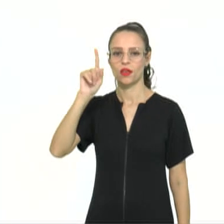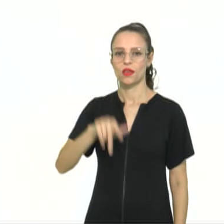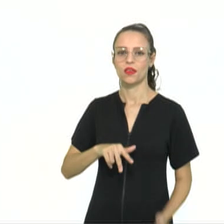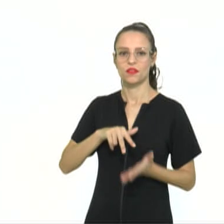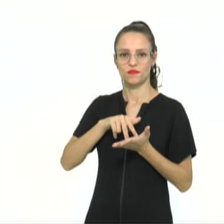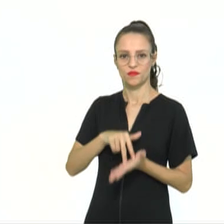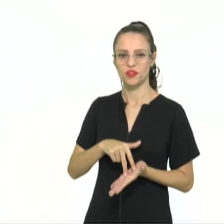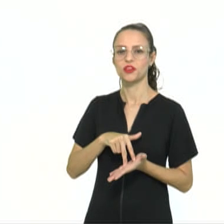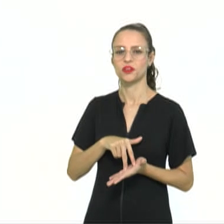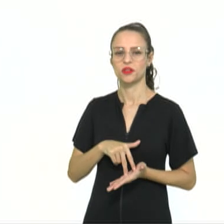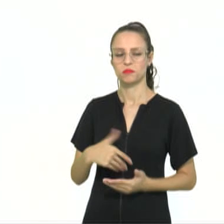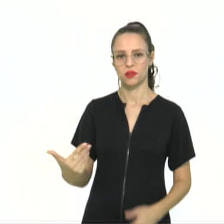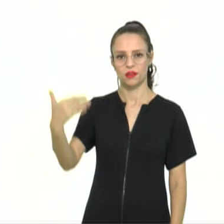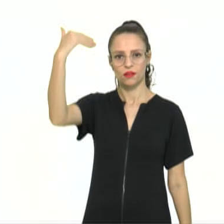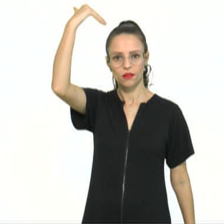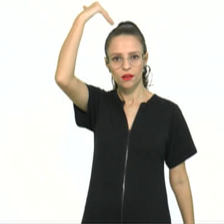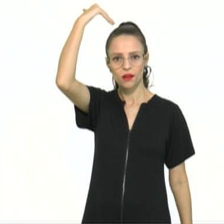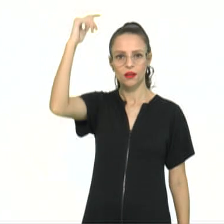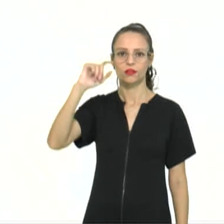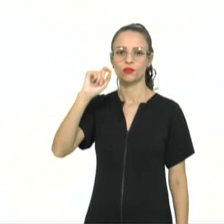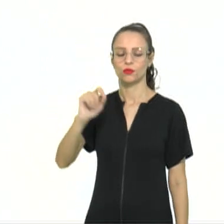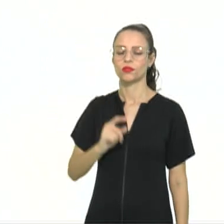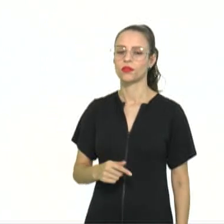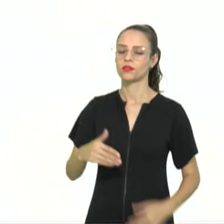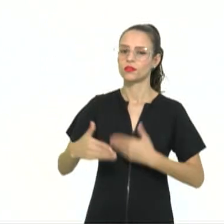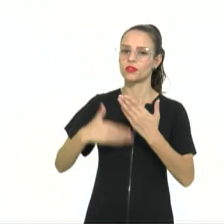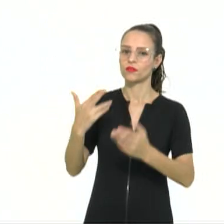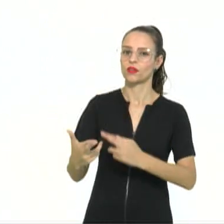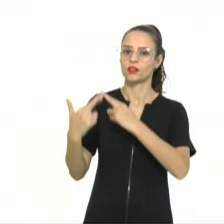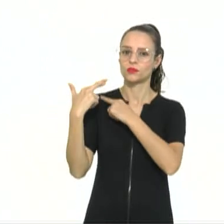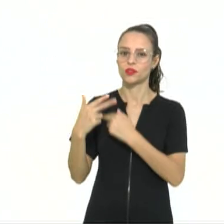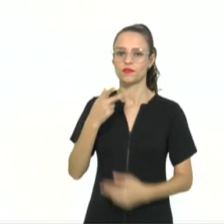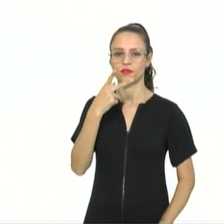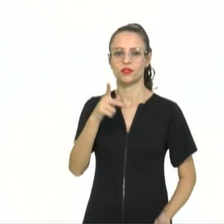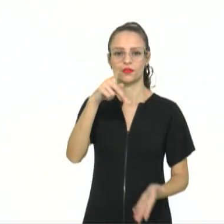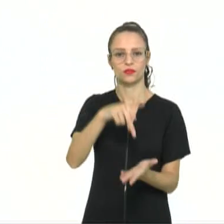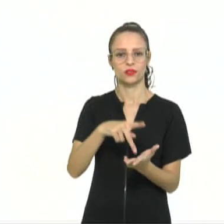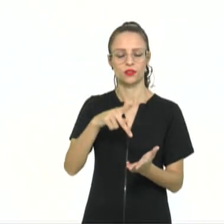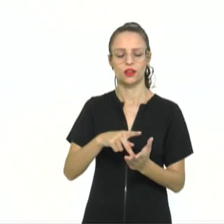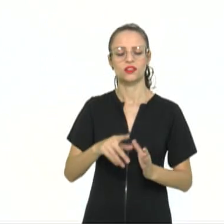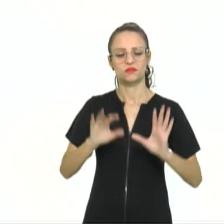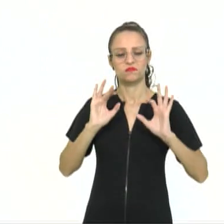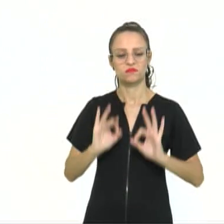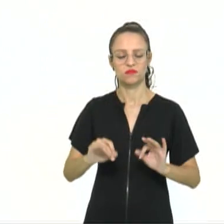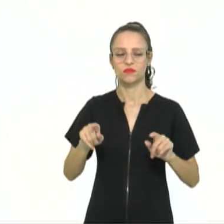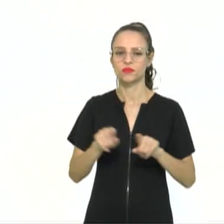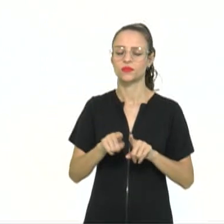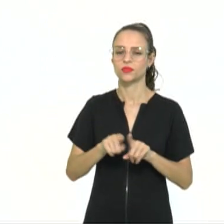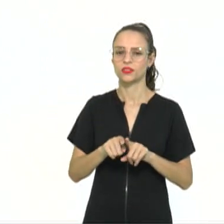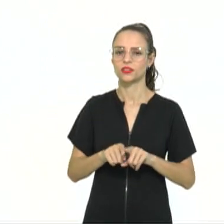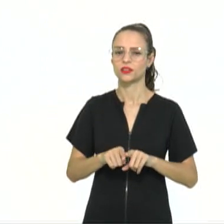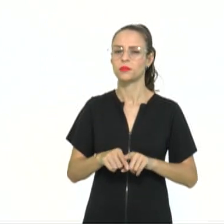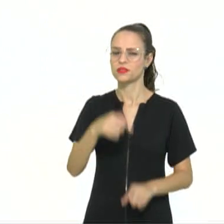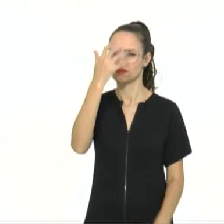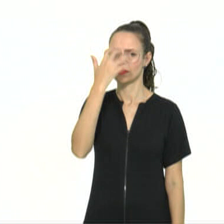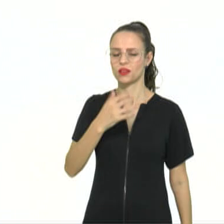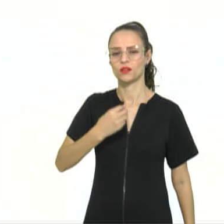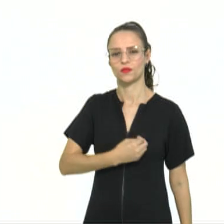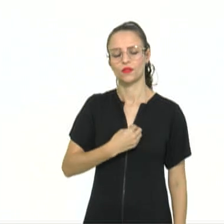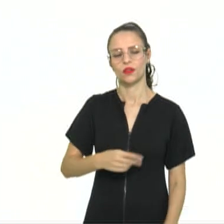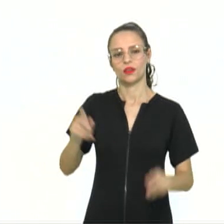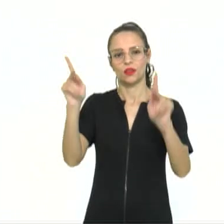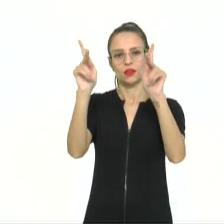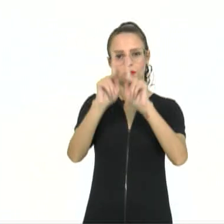de caráter. Desenvolver responsabilidade, sinceridade, honestidade e serenidade para viver em